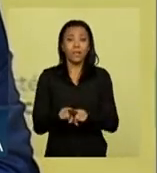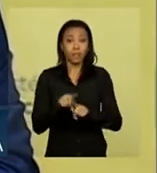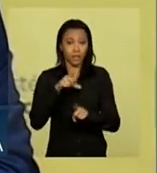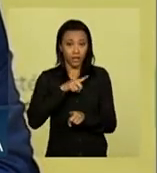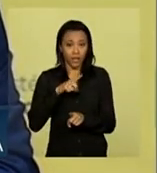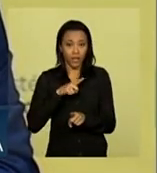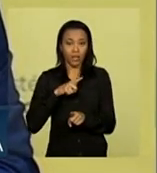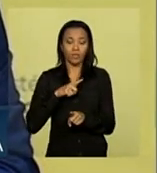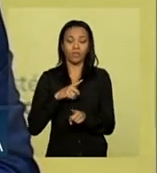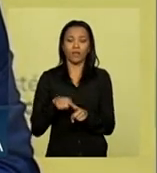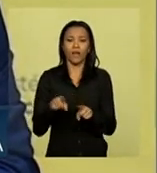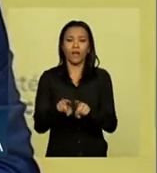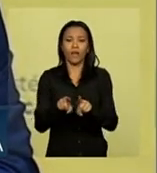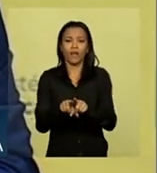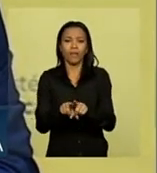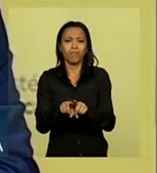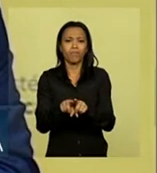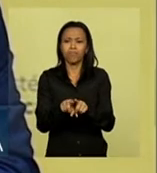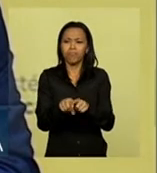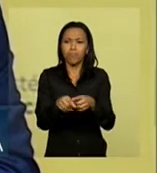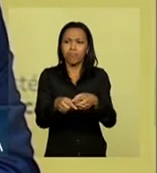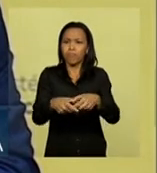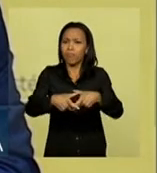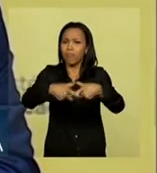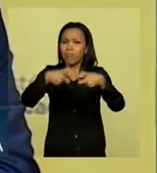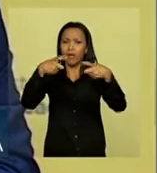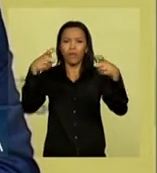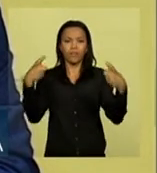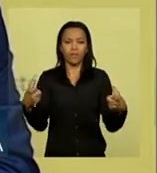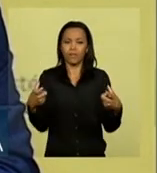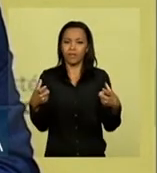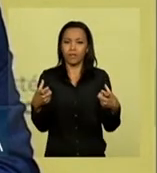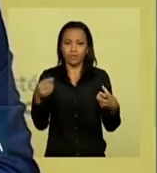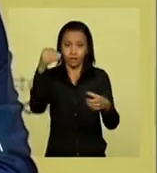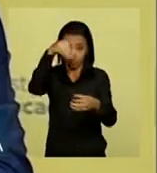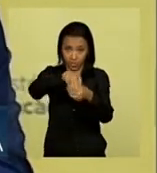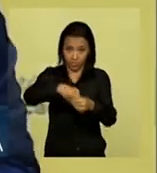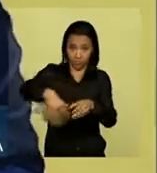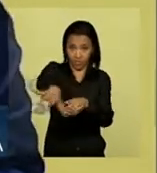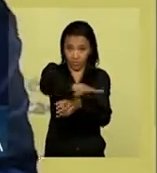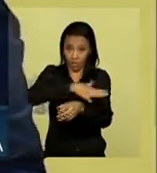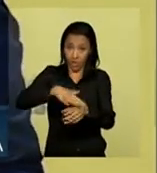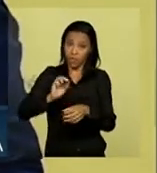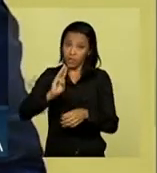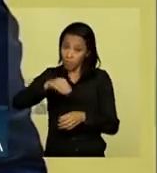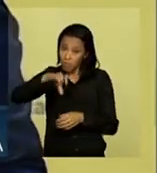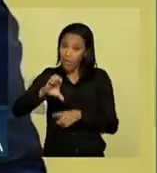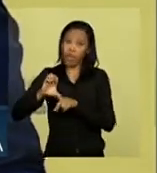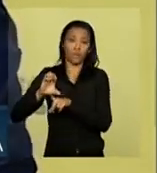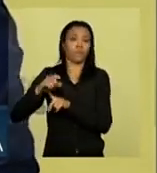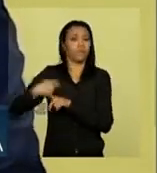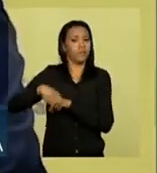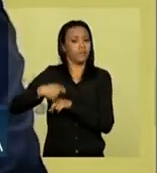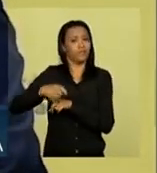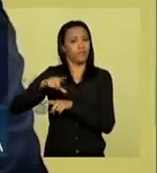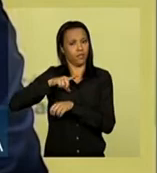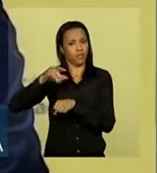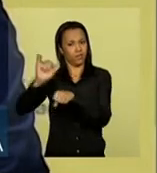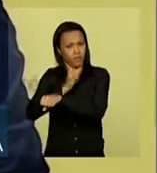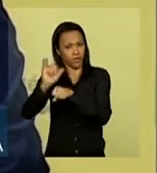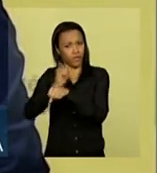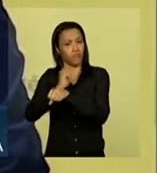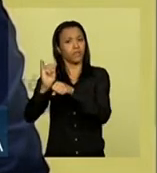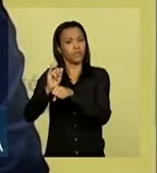tido fusões e aquisições muito grande no setor e o metro é do instrumento inclusive prévio para